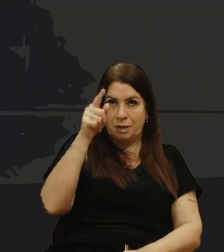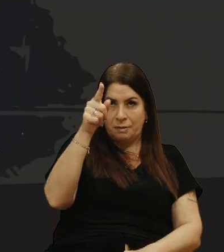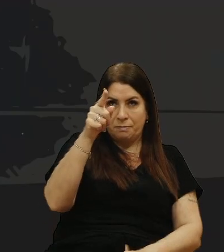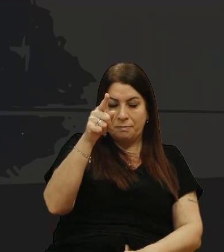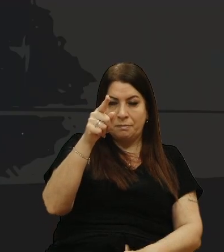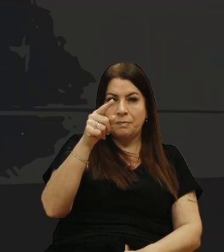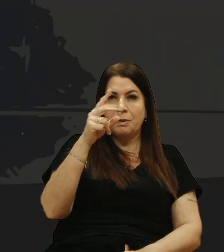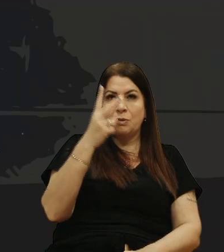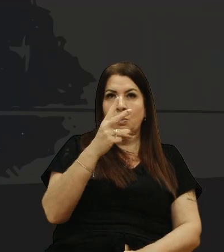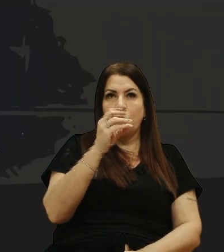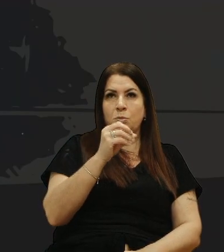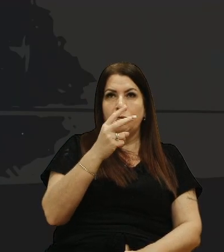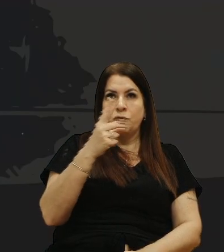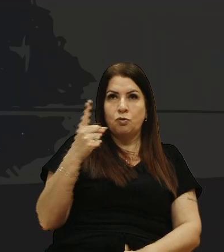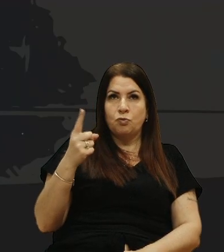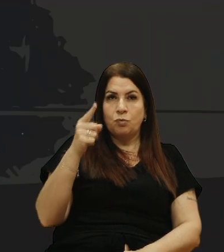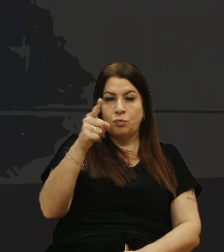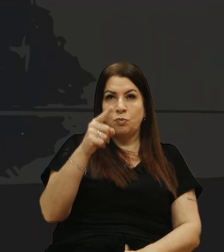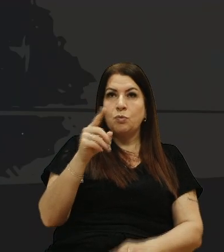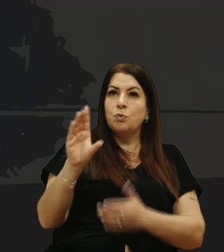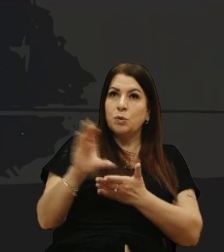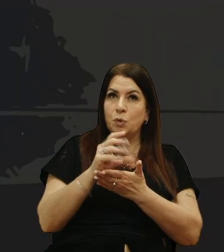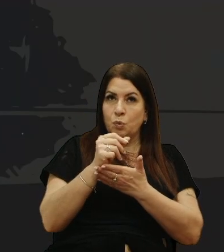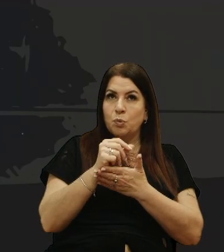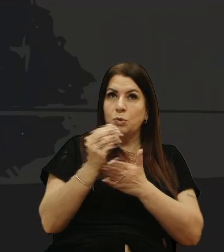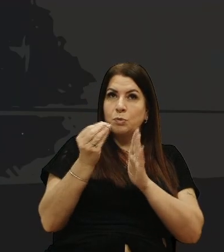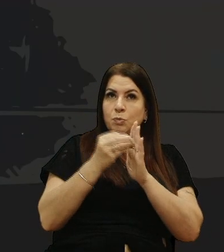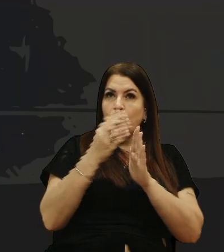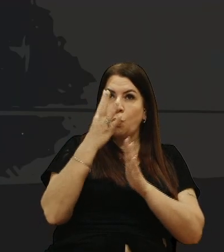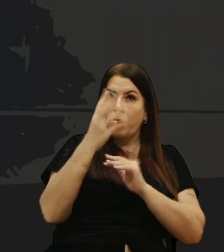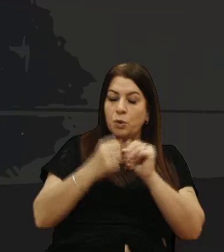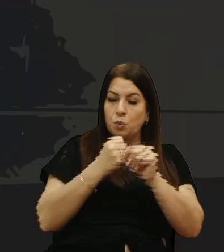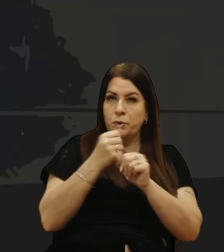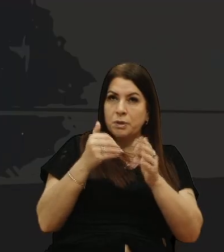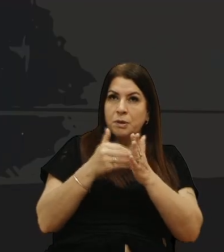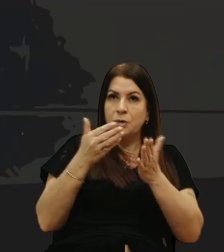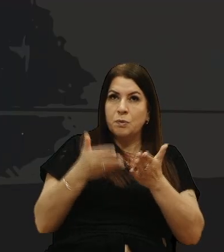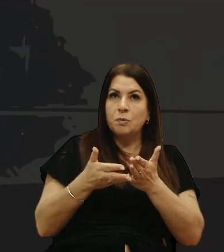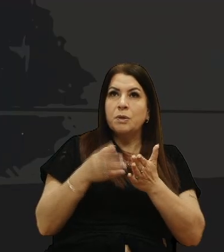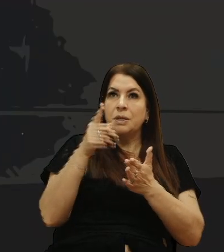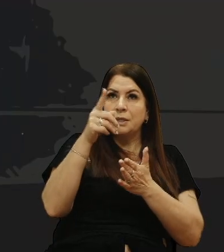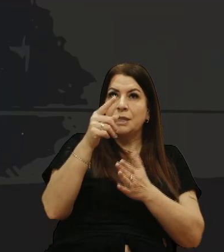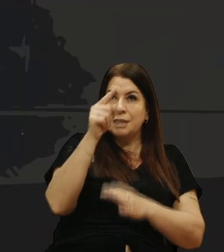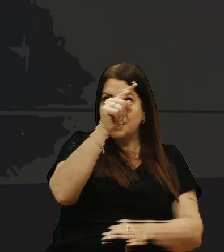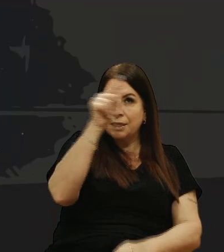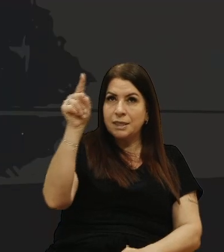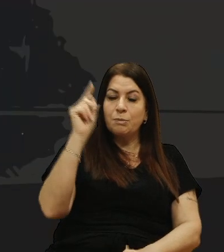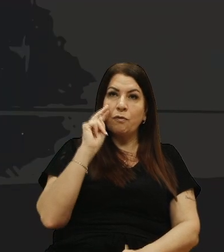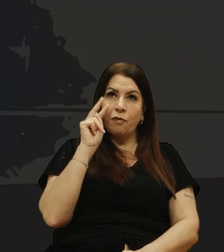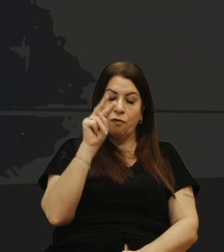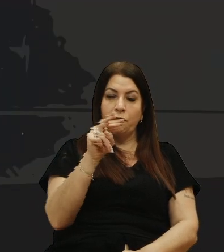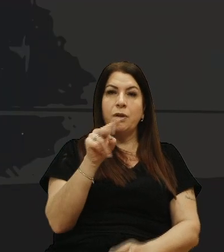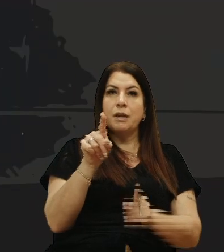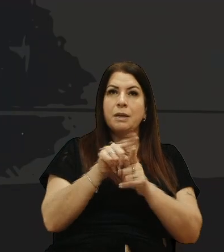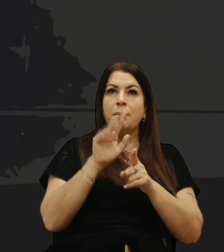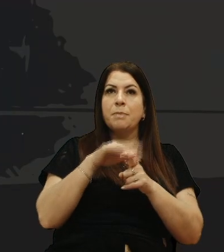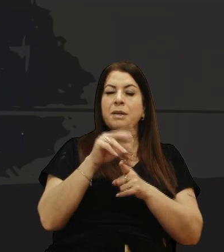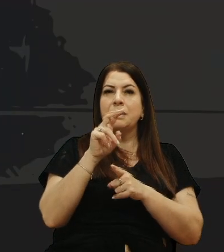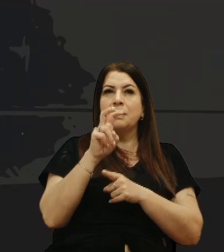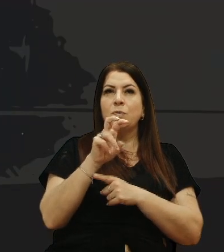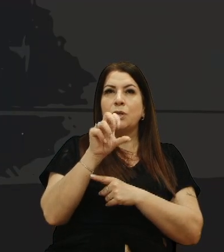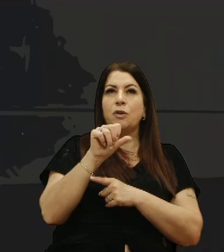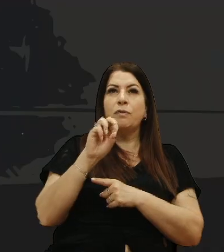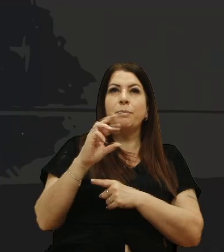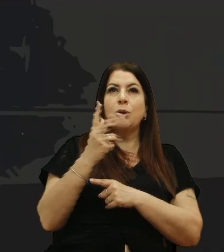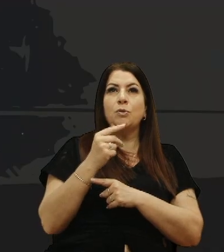PPA lá de 2021, ou seja, os recursos previstos para os 4 anos até agora. Ali em cima vocês vão poder ver que foram mais de 59